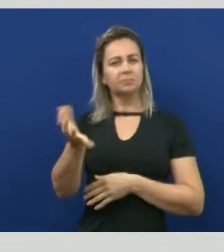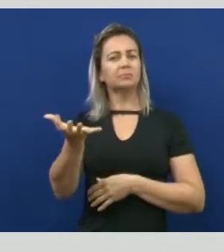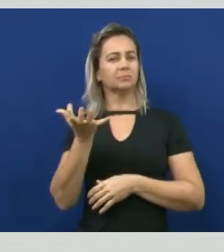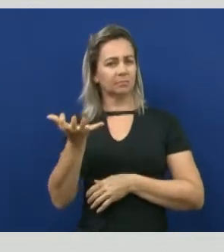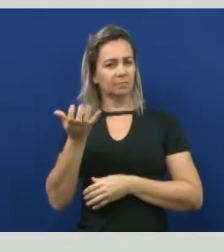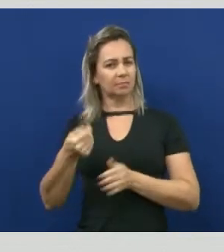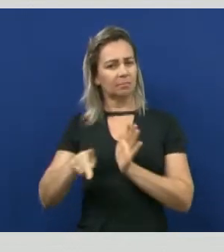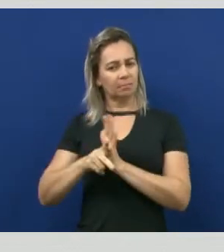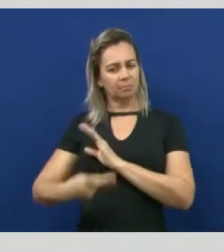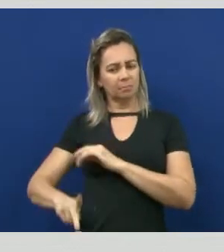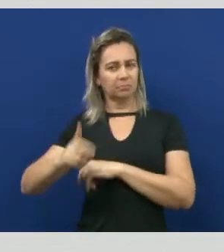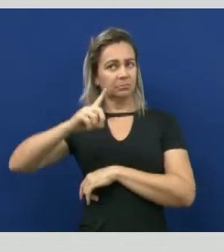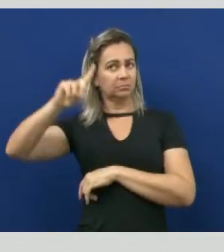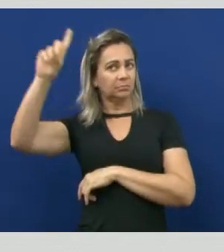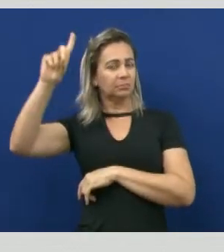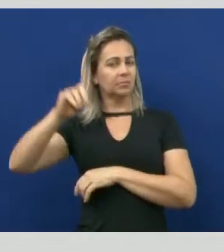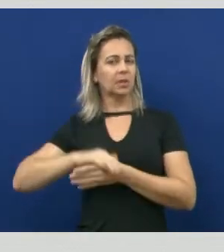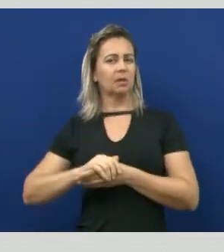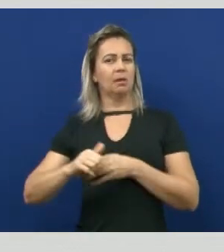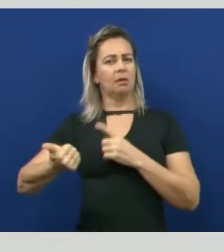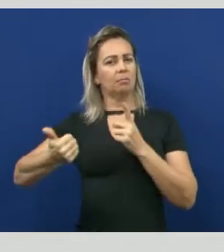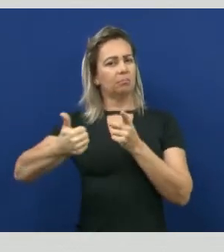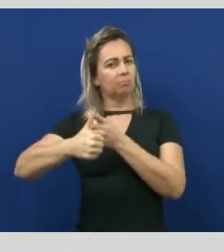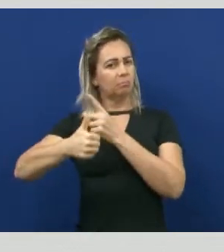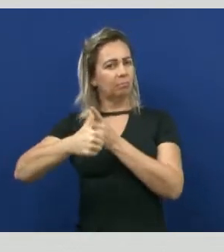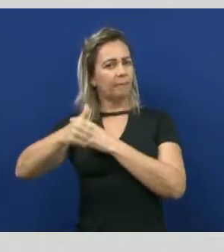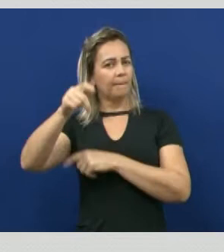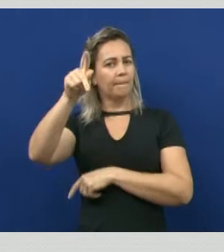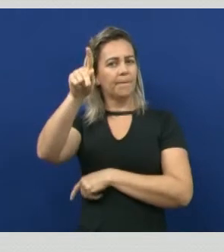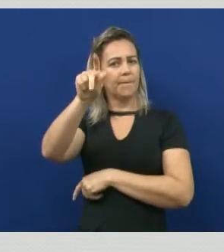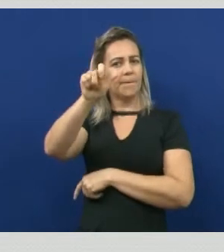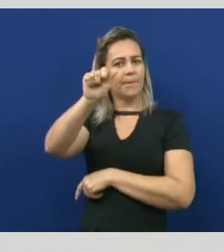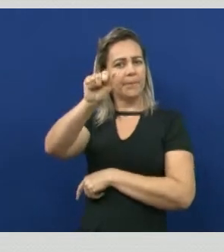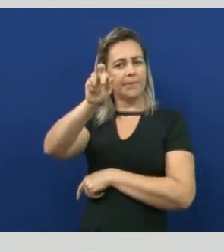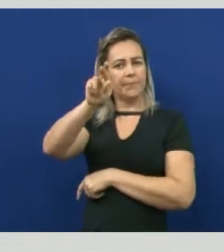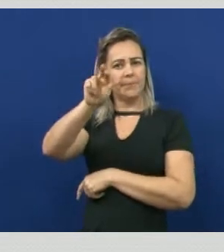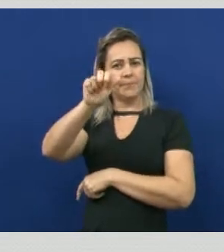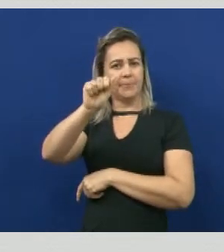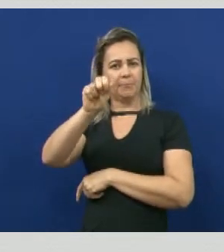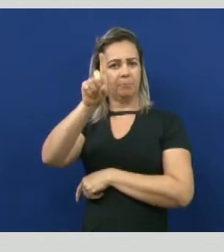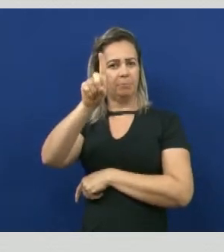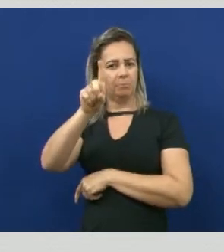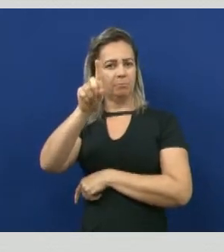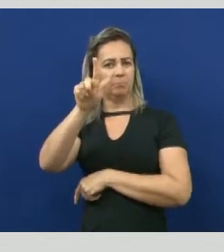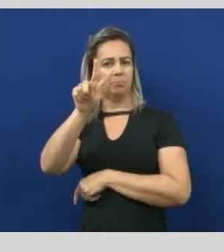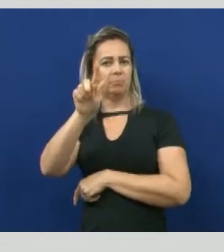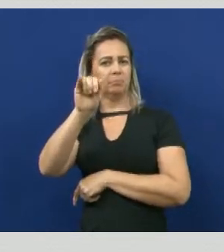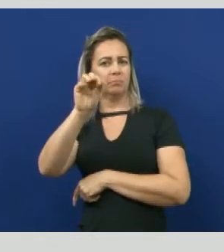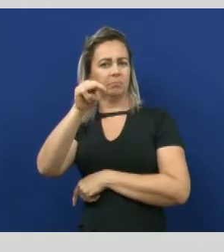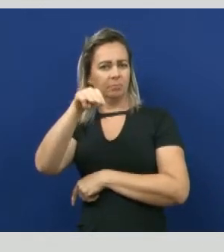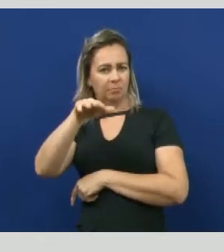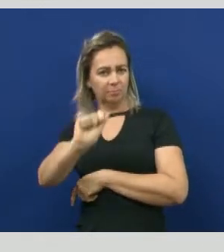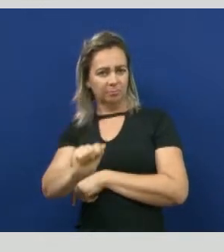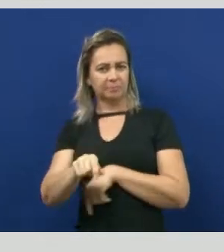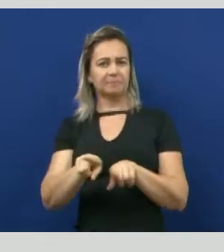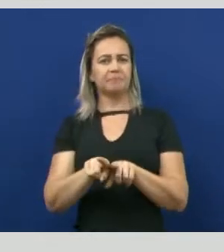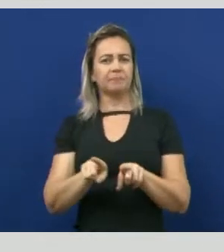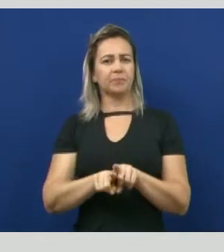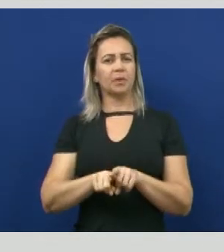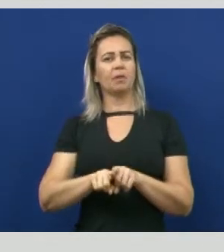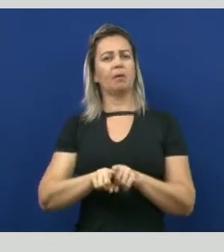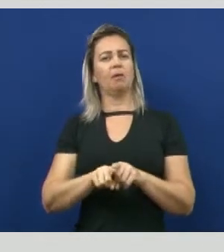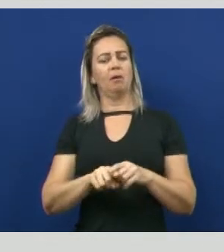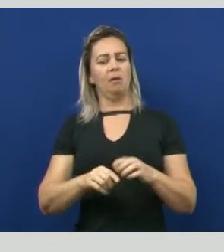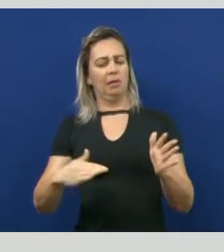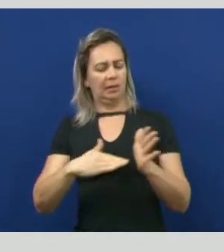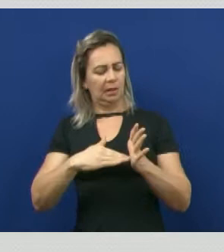estabelecia, certo? Então, esse foi o primeiro paradigma da humanidade, quebrar essa ideia de que as explicações se davam a